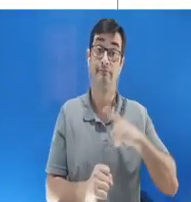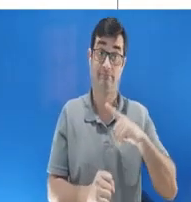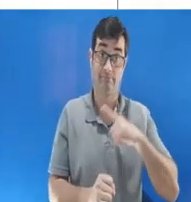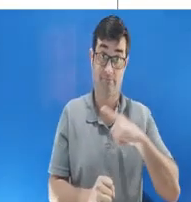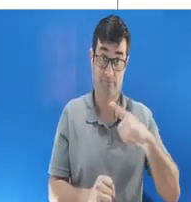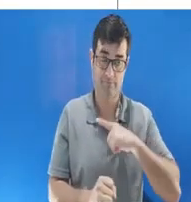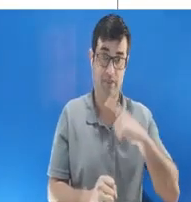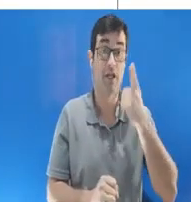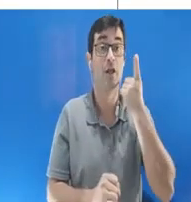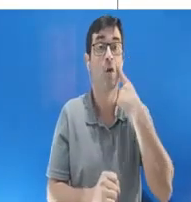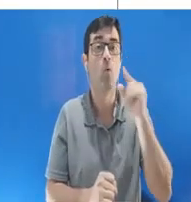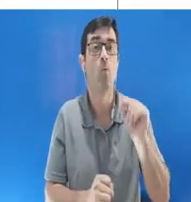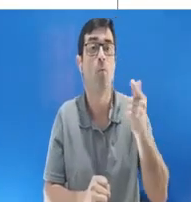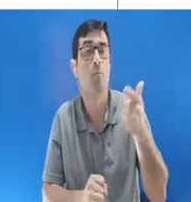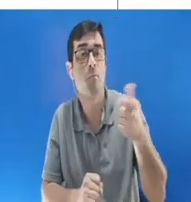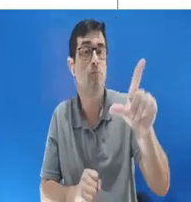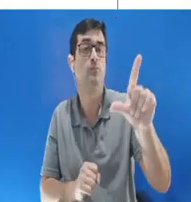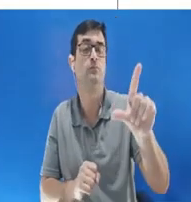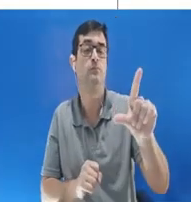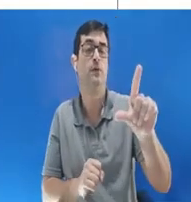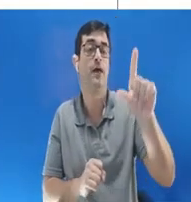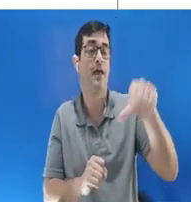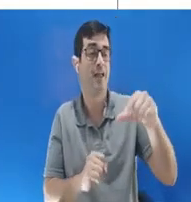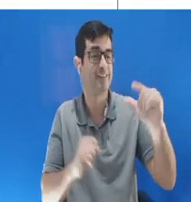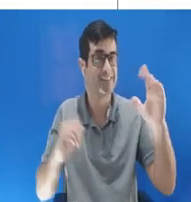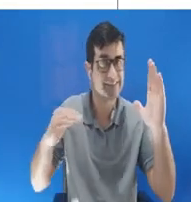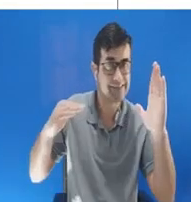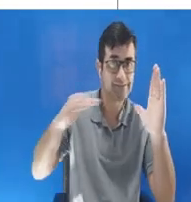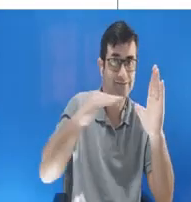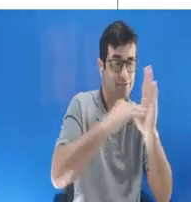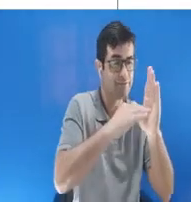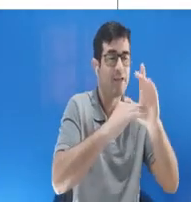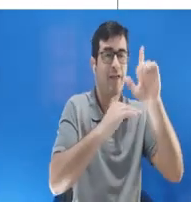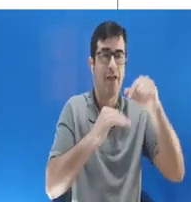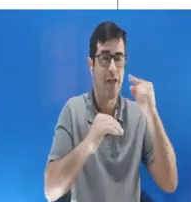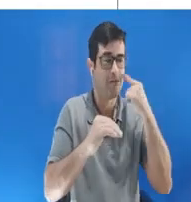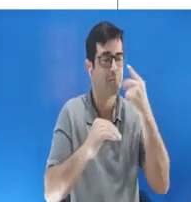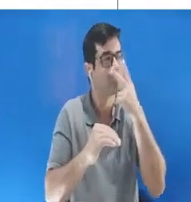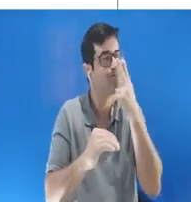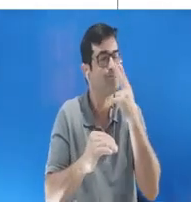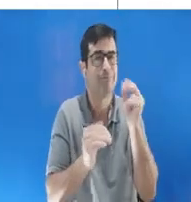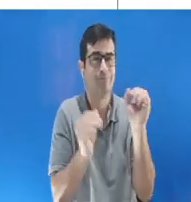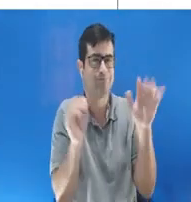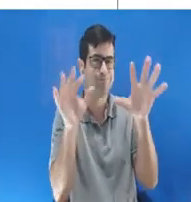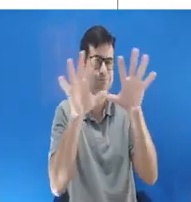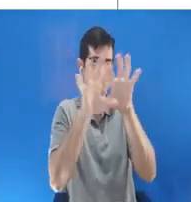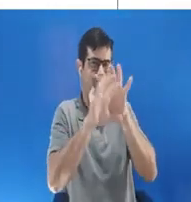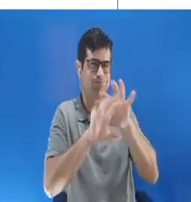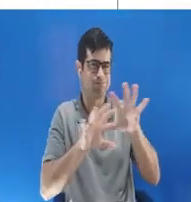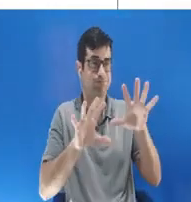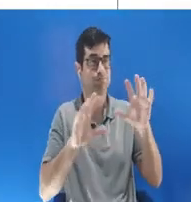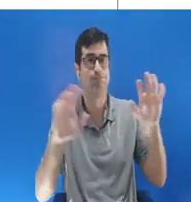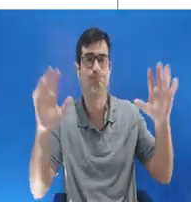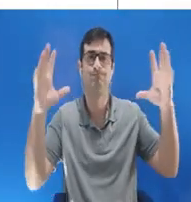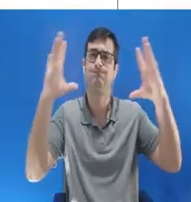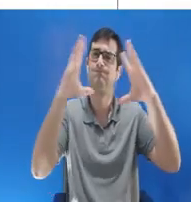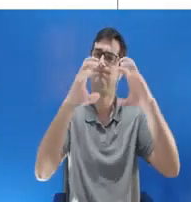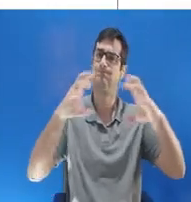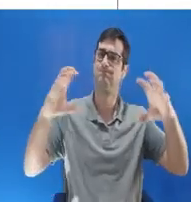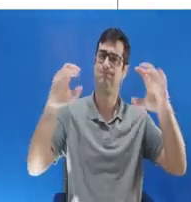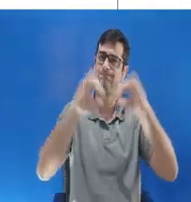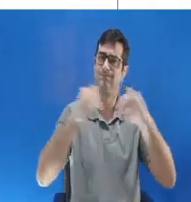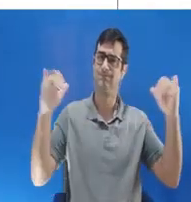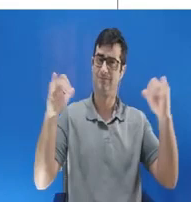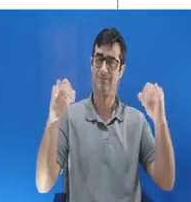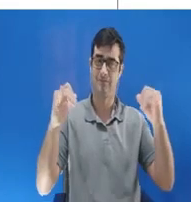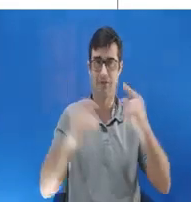tendo uma indefinição do final porque ela é difusa, né? Seria como uma nuvem eletrônica, então fica um